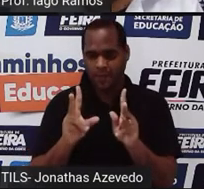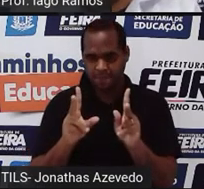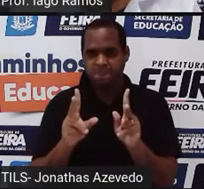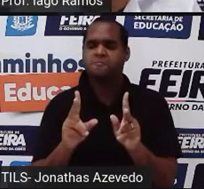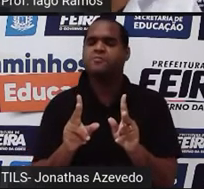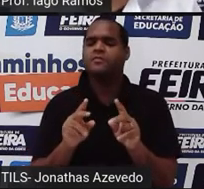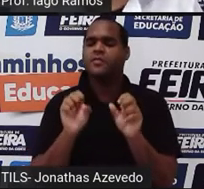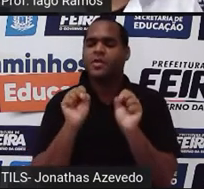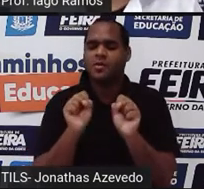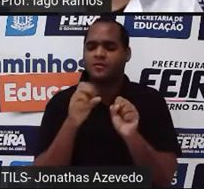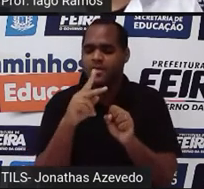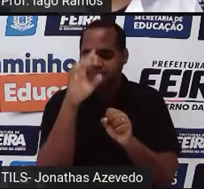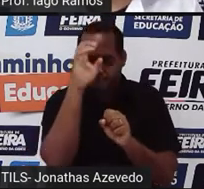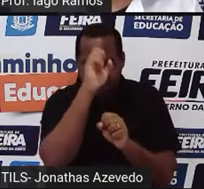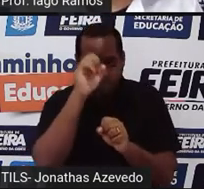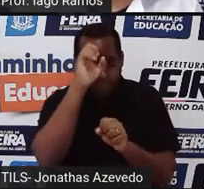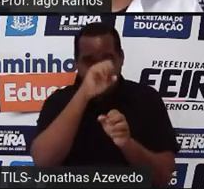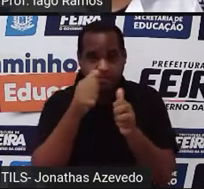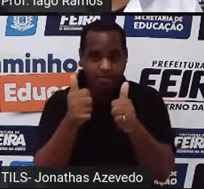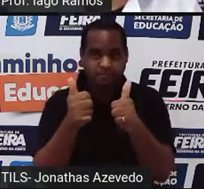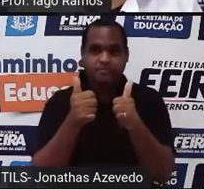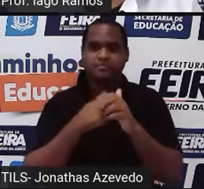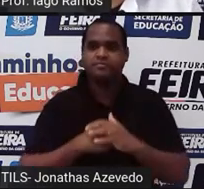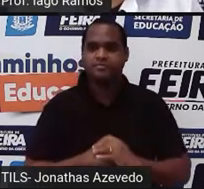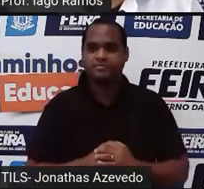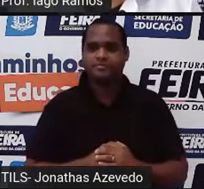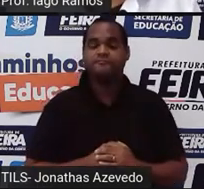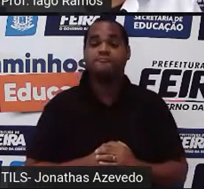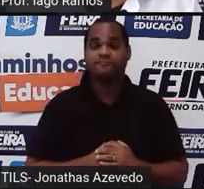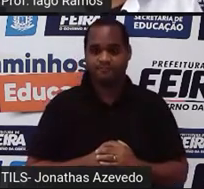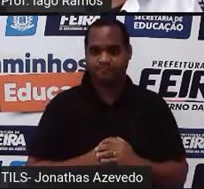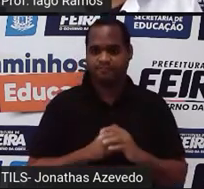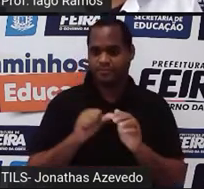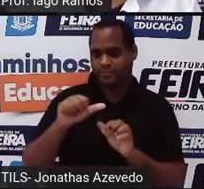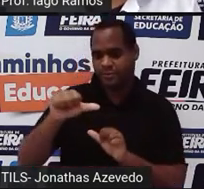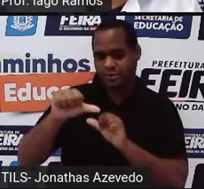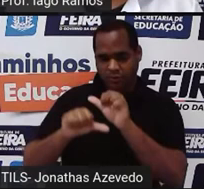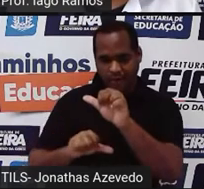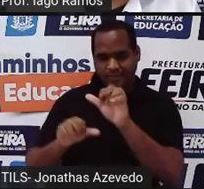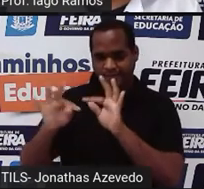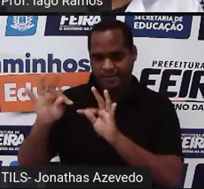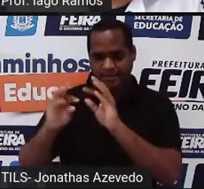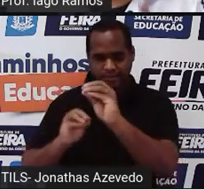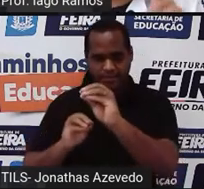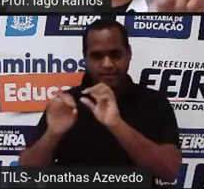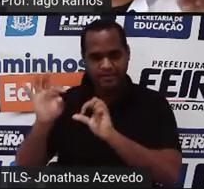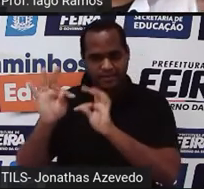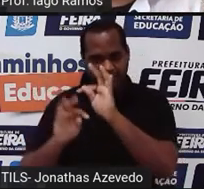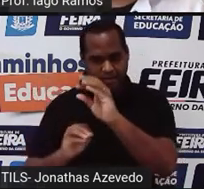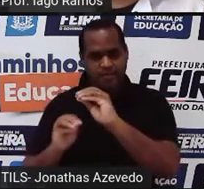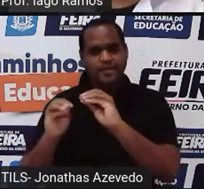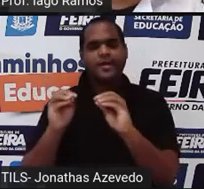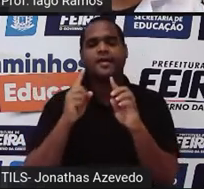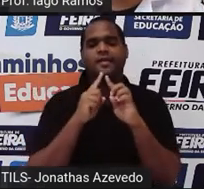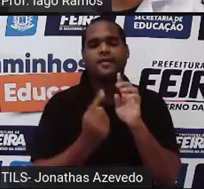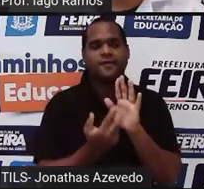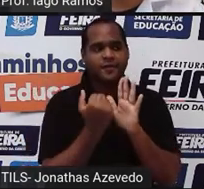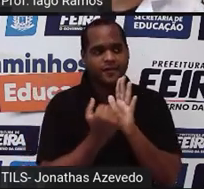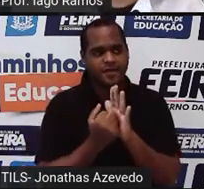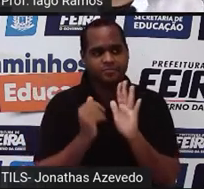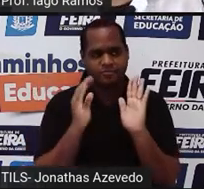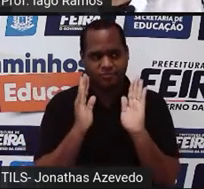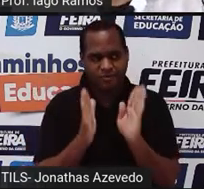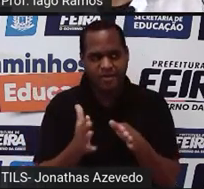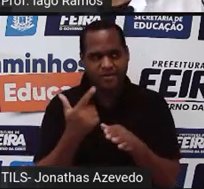gente possa aprender. Olha só. Essa transformação geométrica, que foi aquela da figura que eu acabei